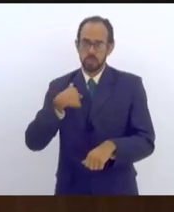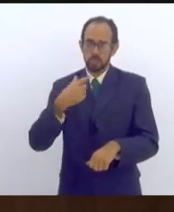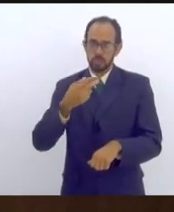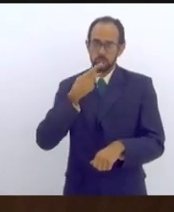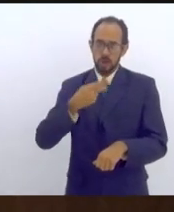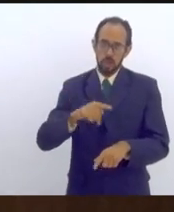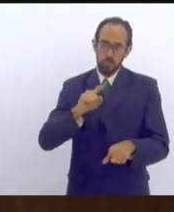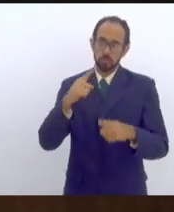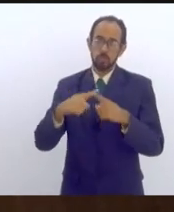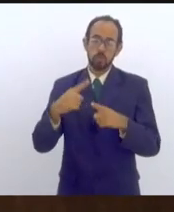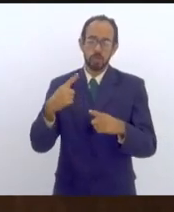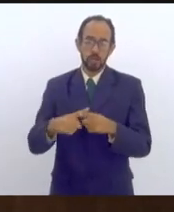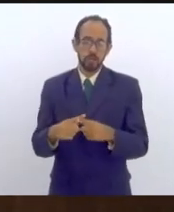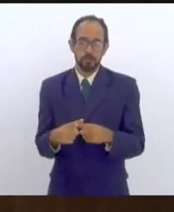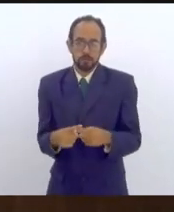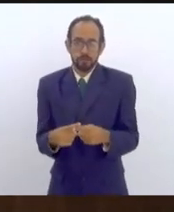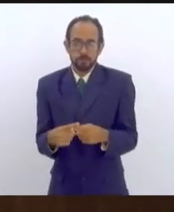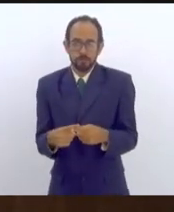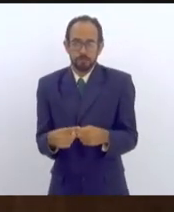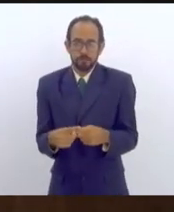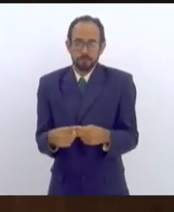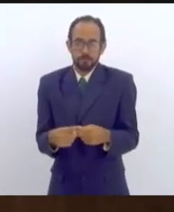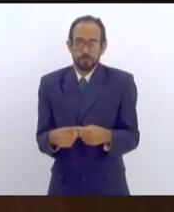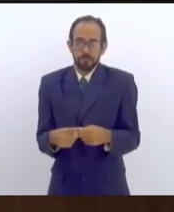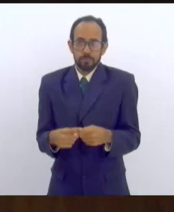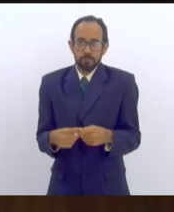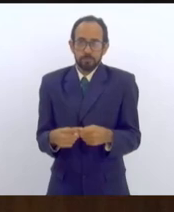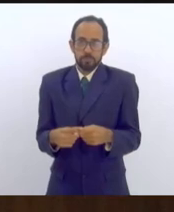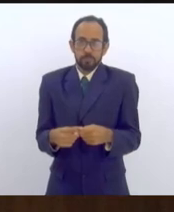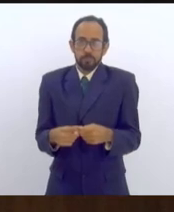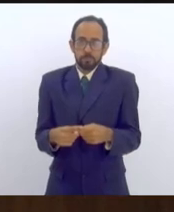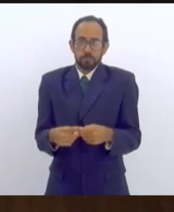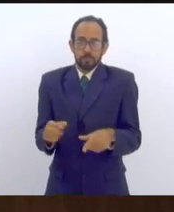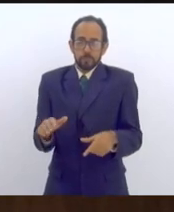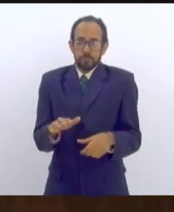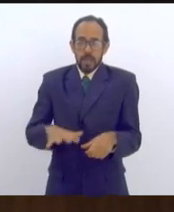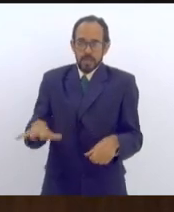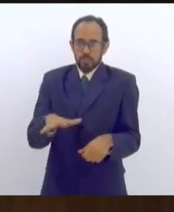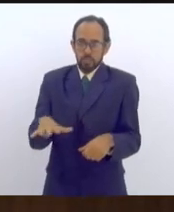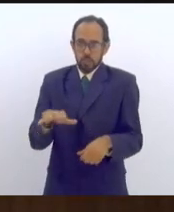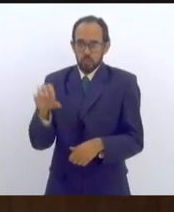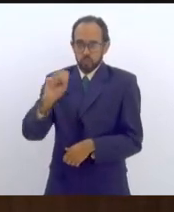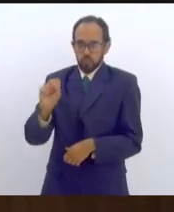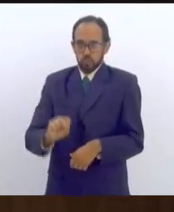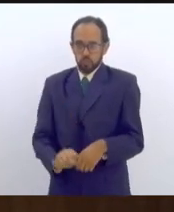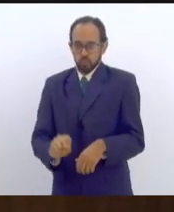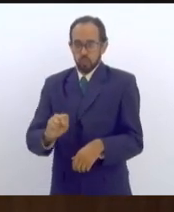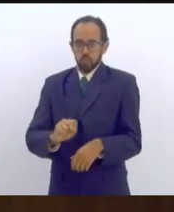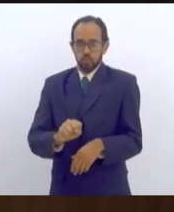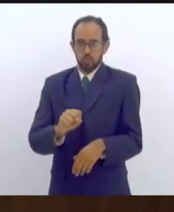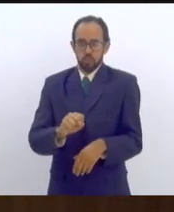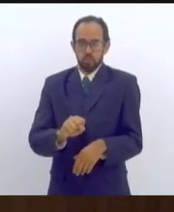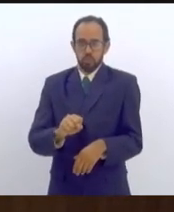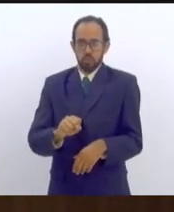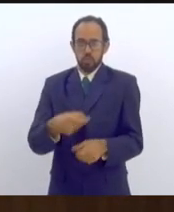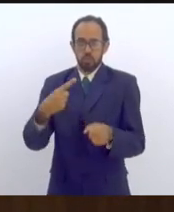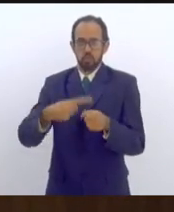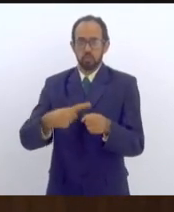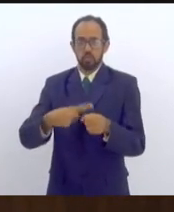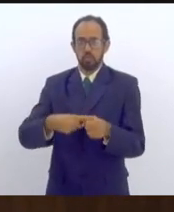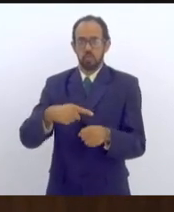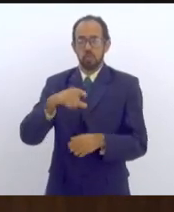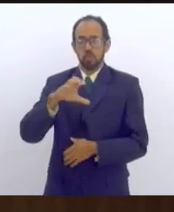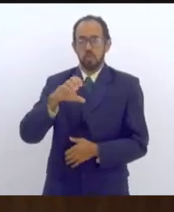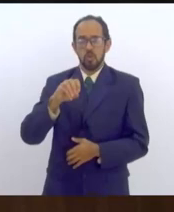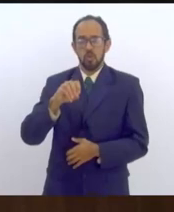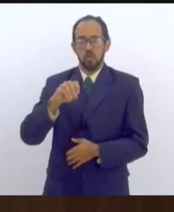Eu estou colocando aqui, lá na região sul do estado, o distrito de Conservatória, né, que eu